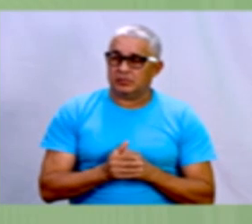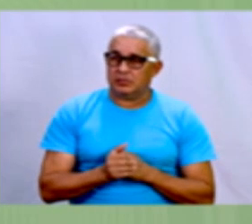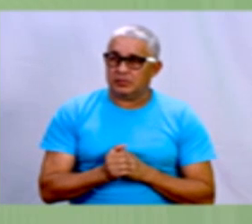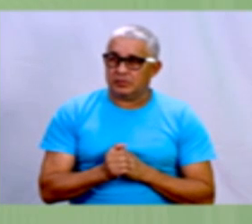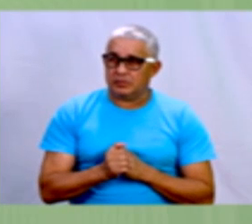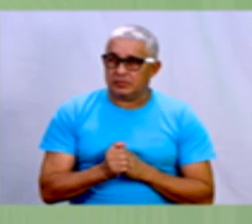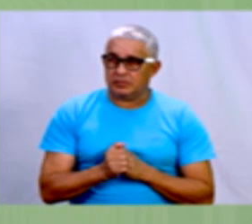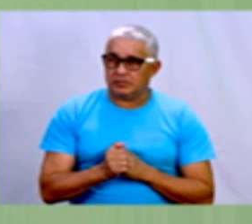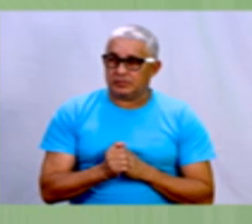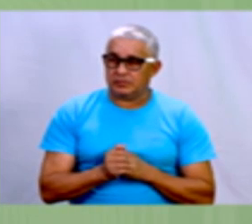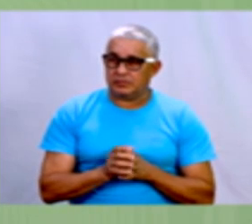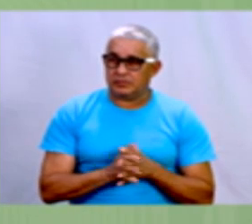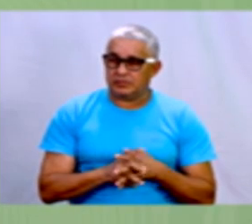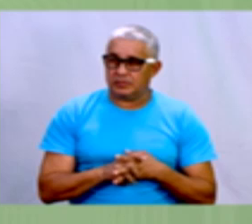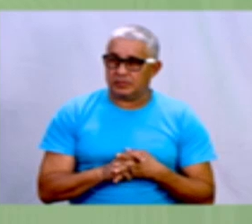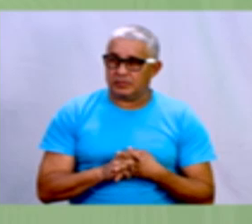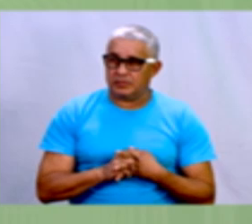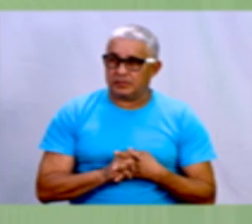1,104081.